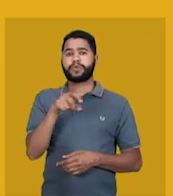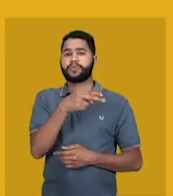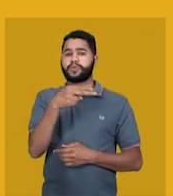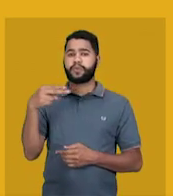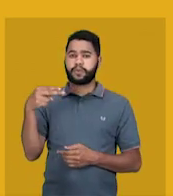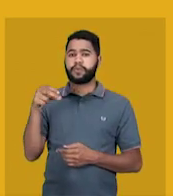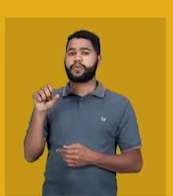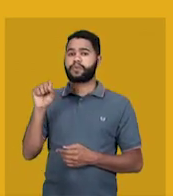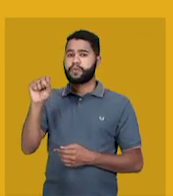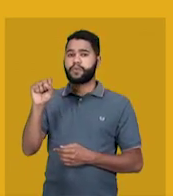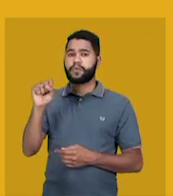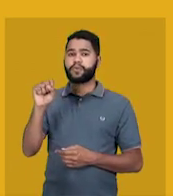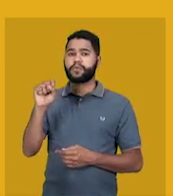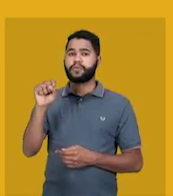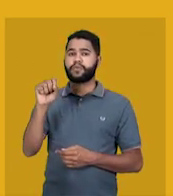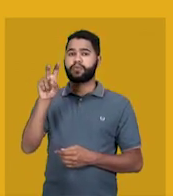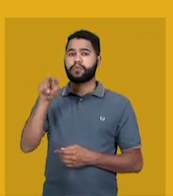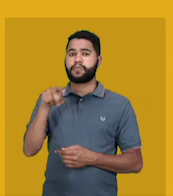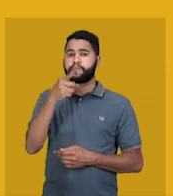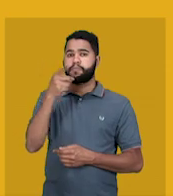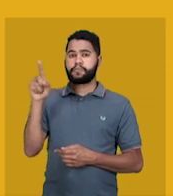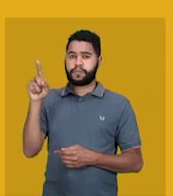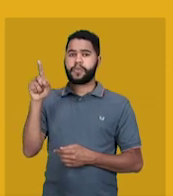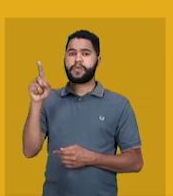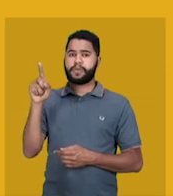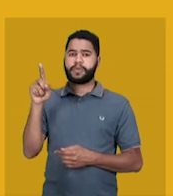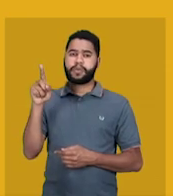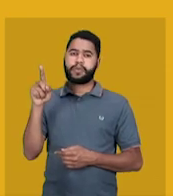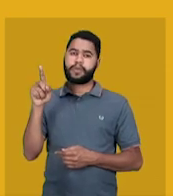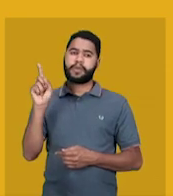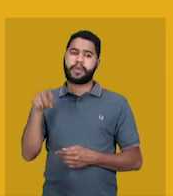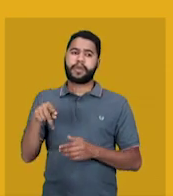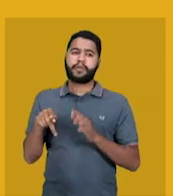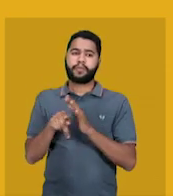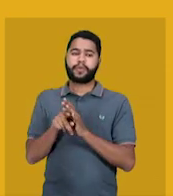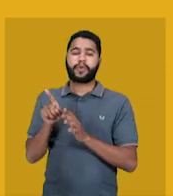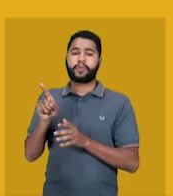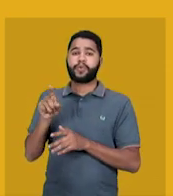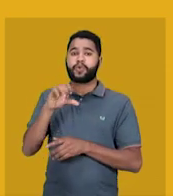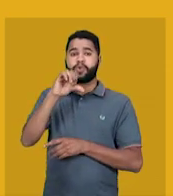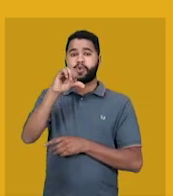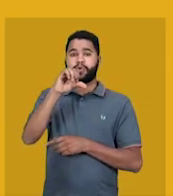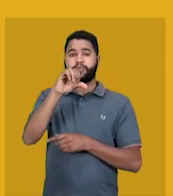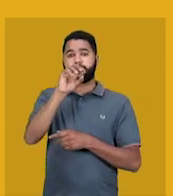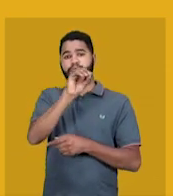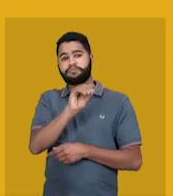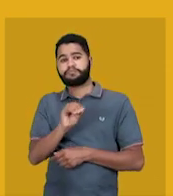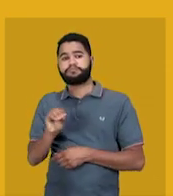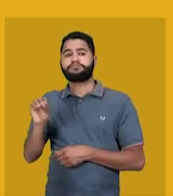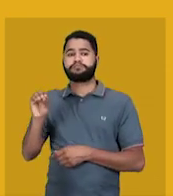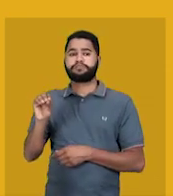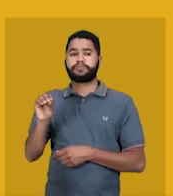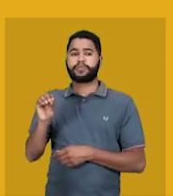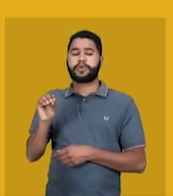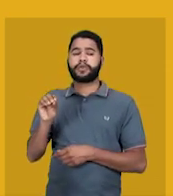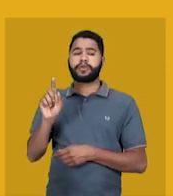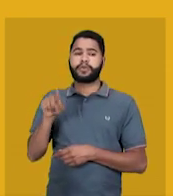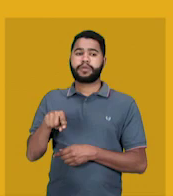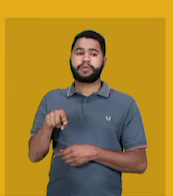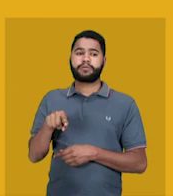a 8p tão x vai ser igual só passar agora o novo dividido 8pi